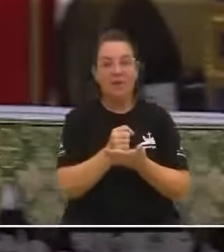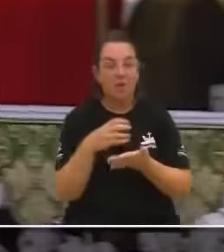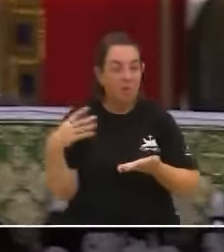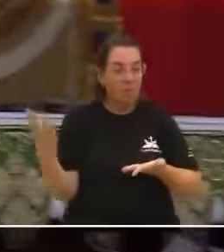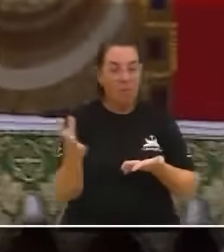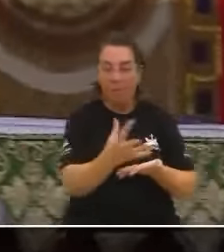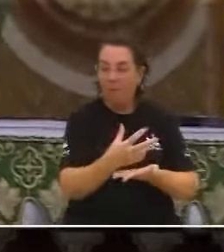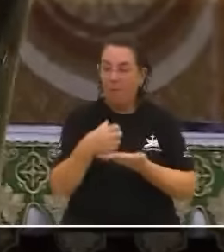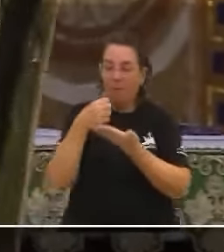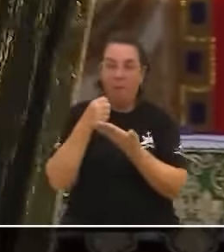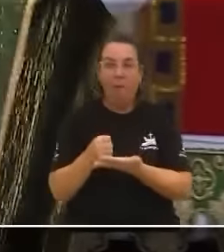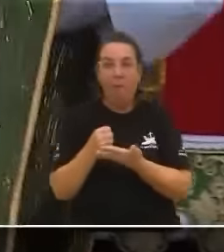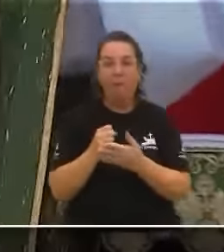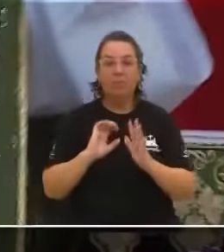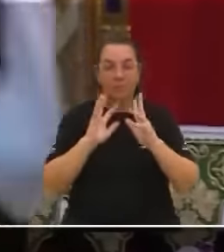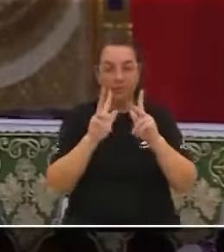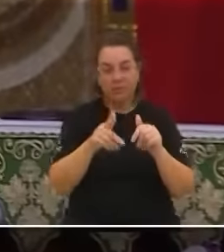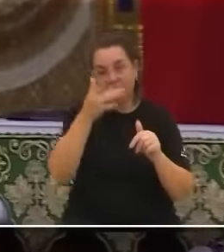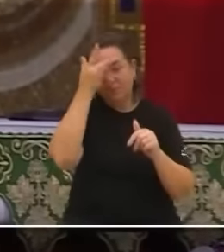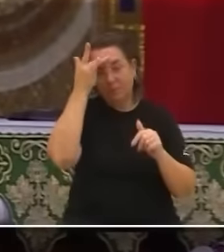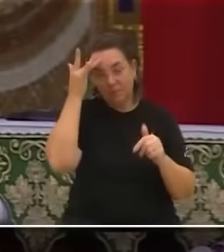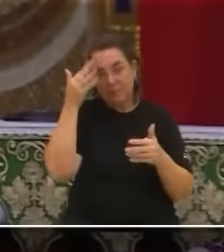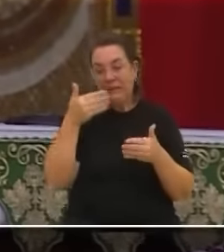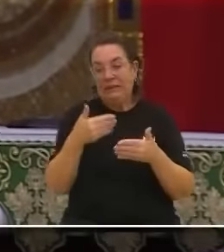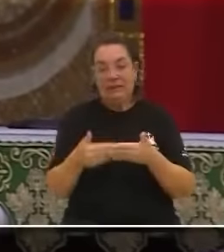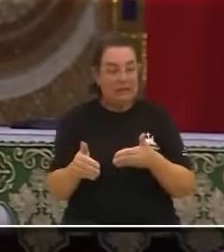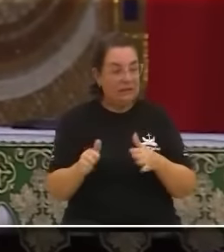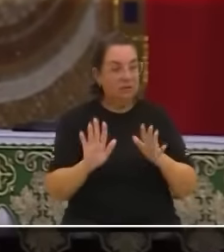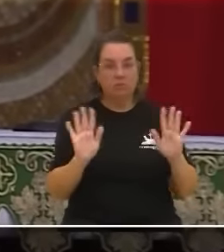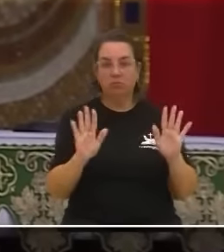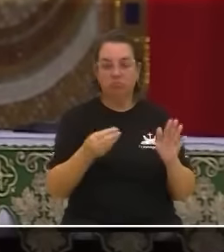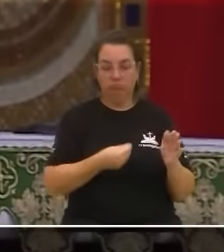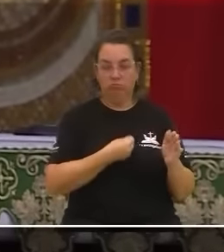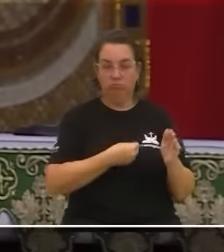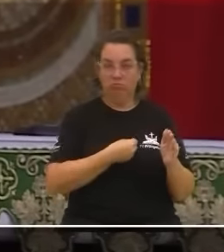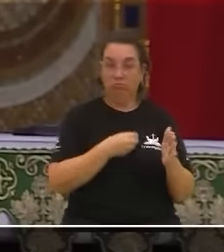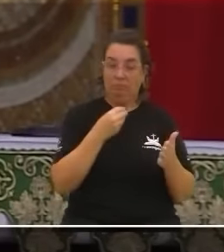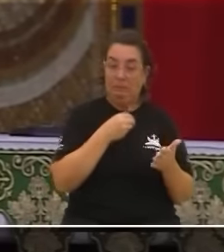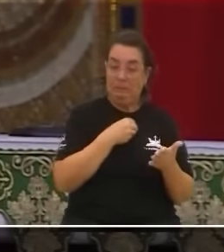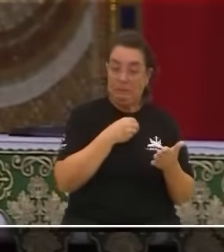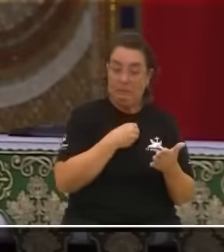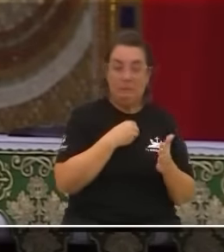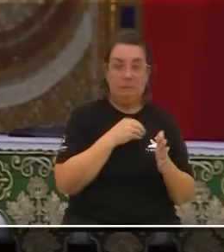resgatar todos os que estavam perdidos. Por isso, não mede